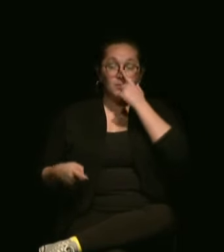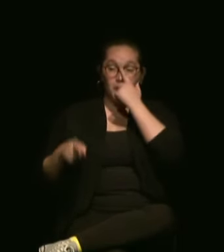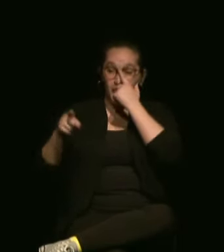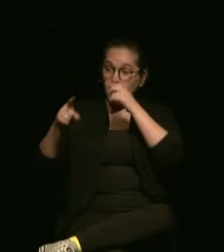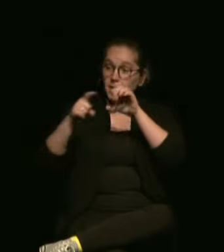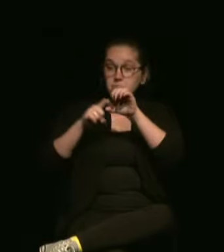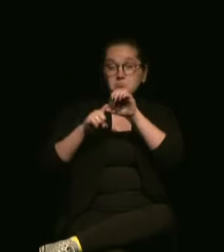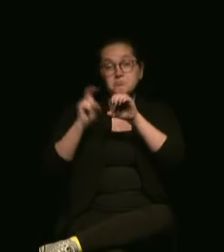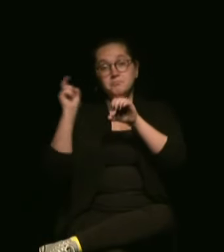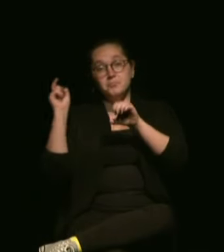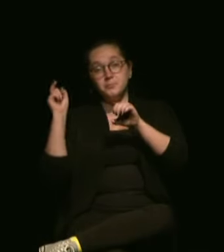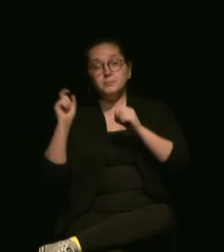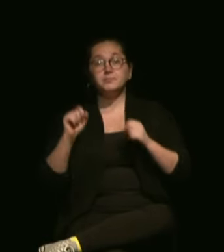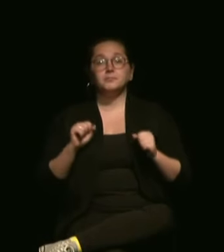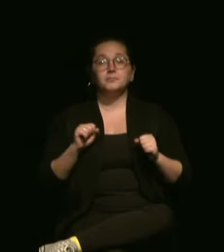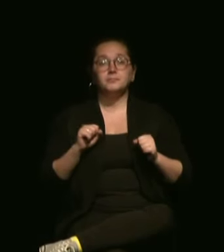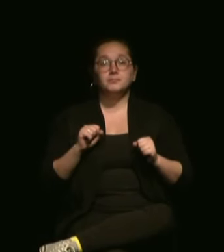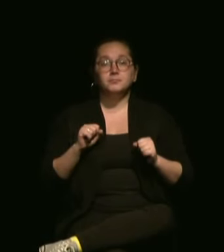autônomo,